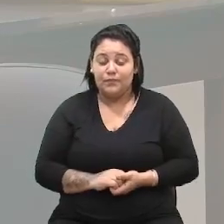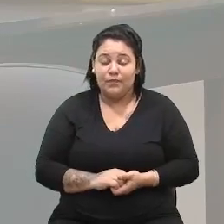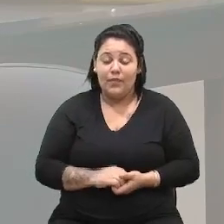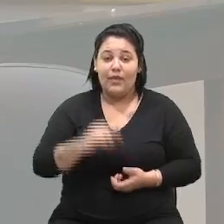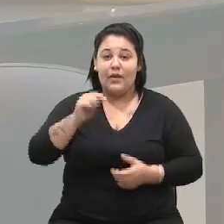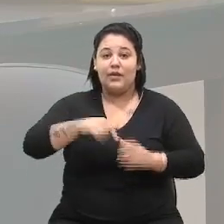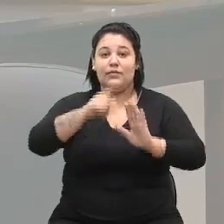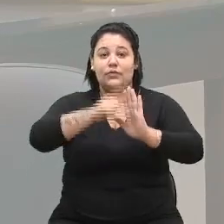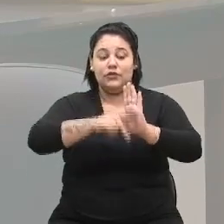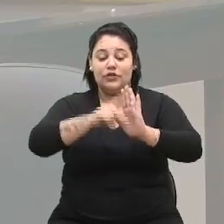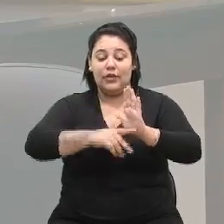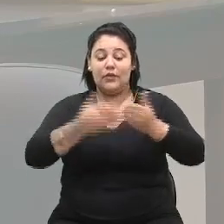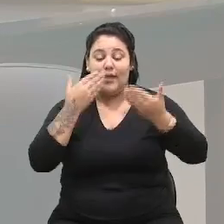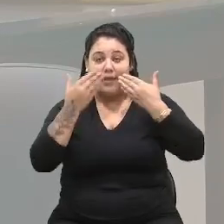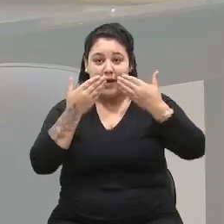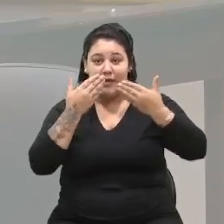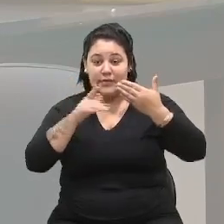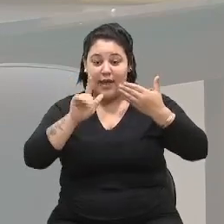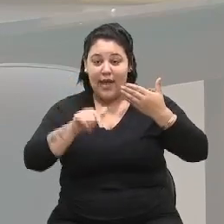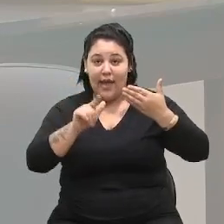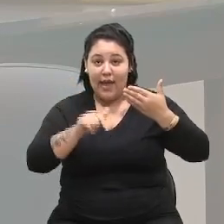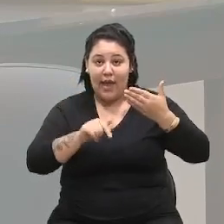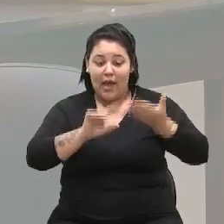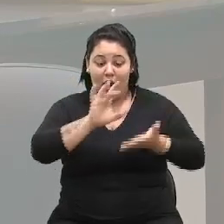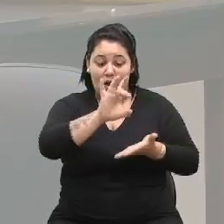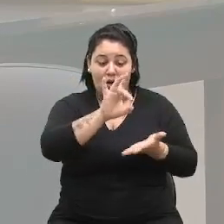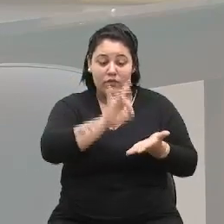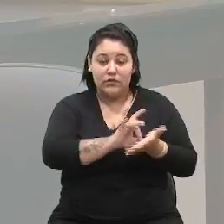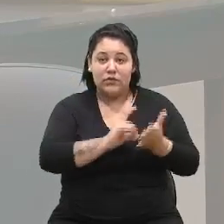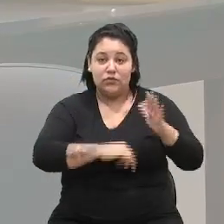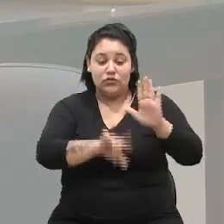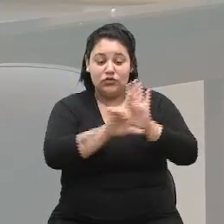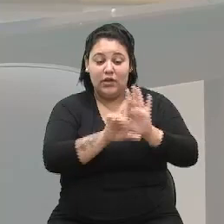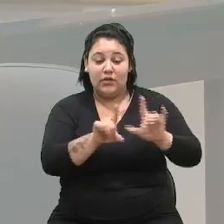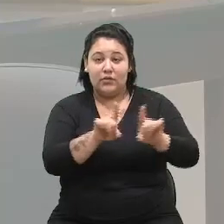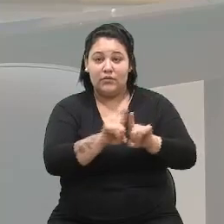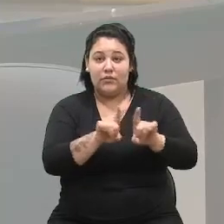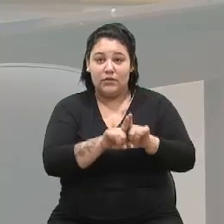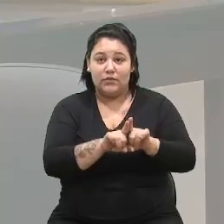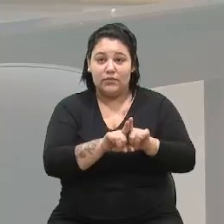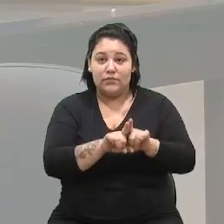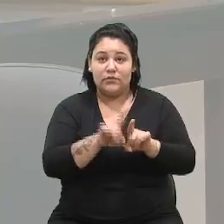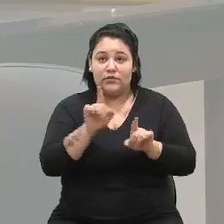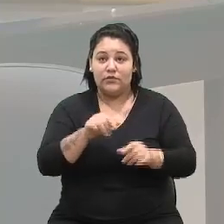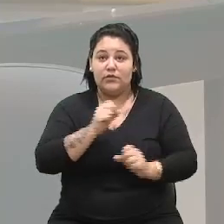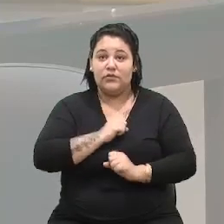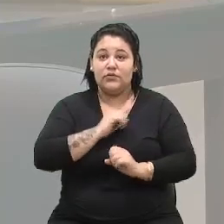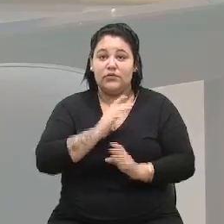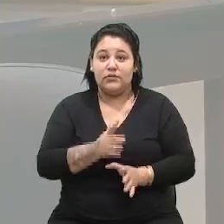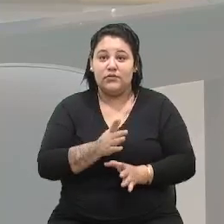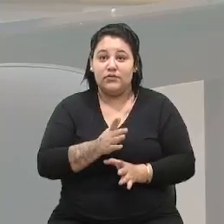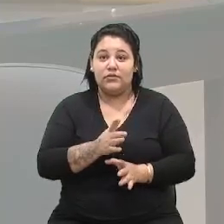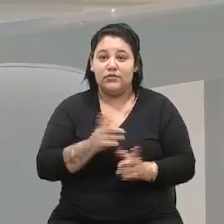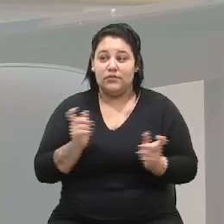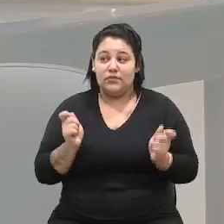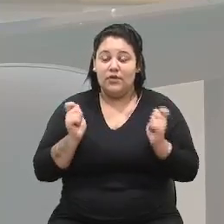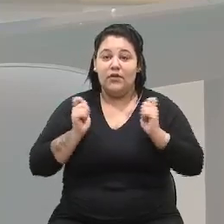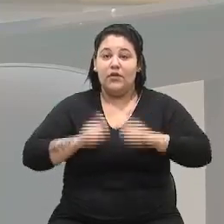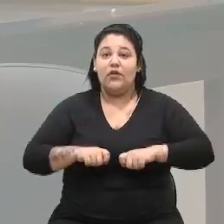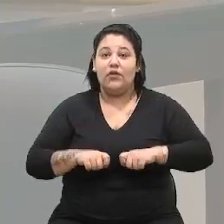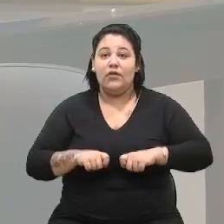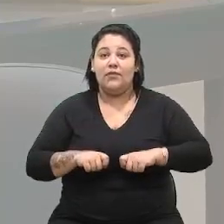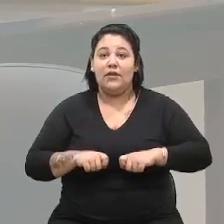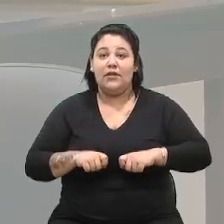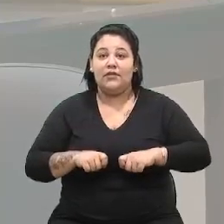projeto em análise é de natureza legislativa e quanto à iniciativa de competência privativa desta